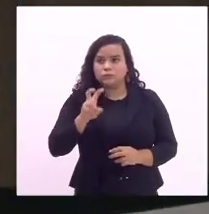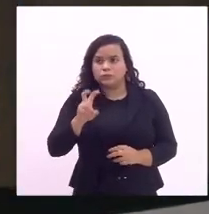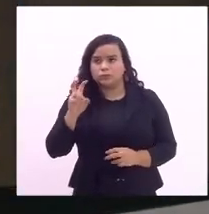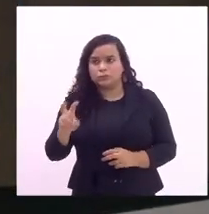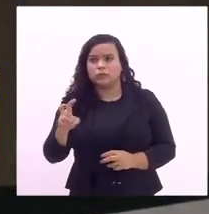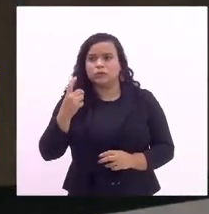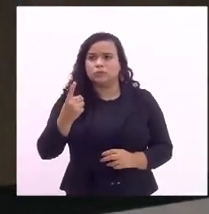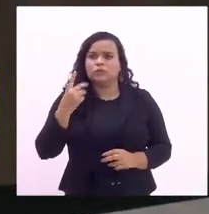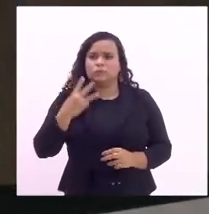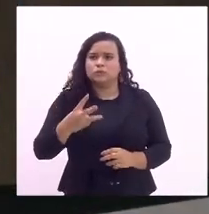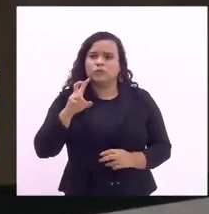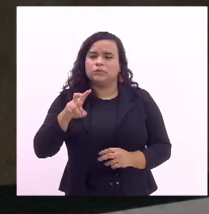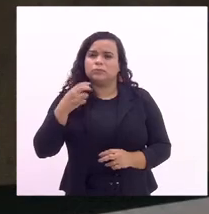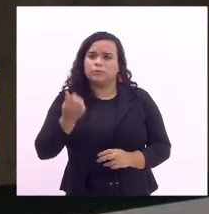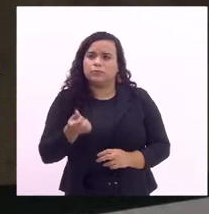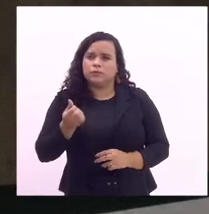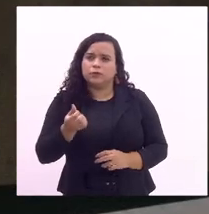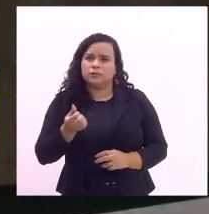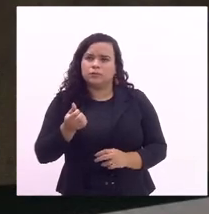1356.